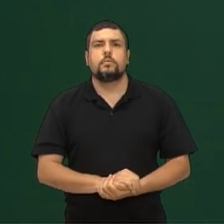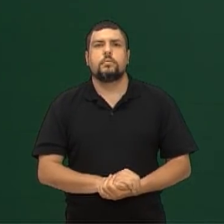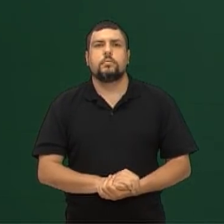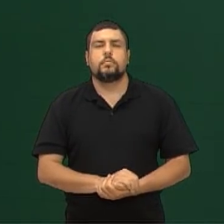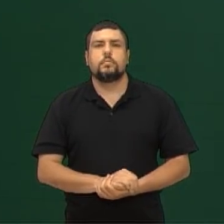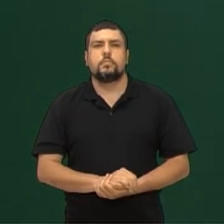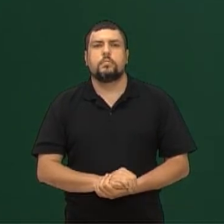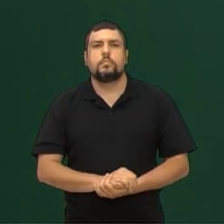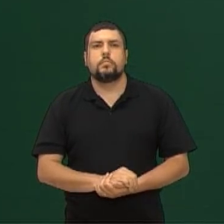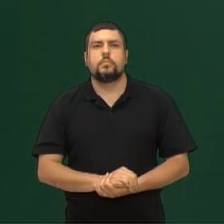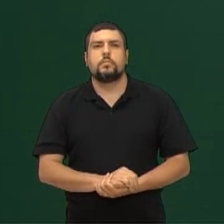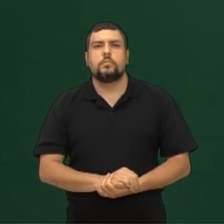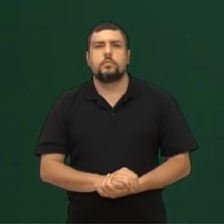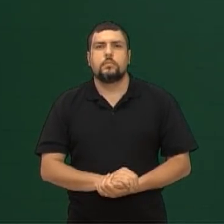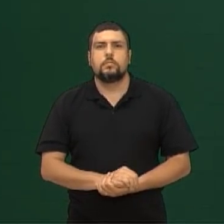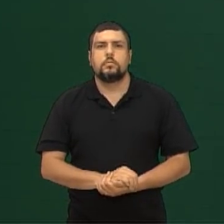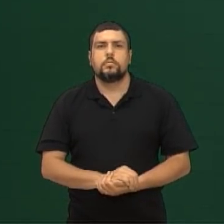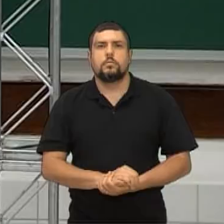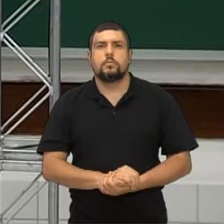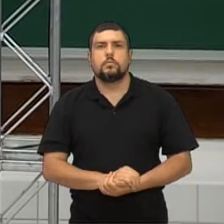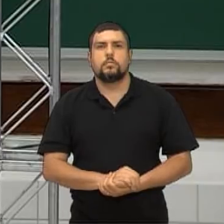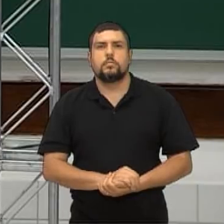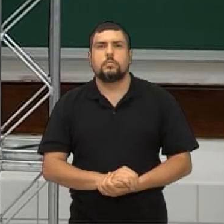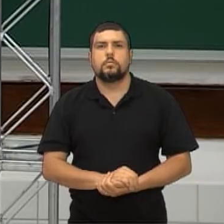de estudo.